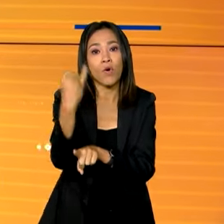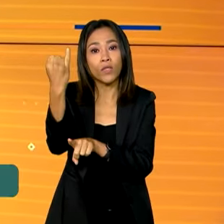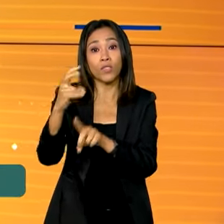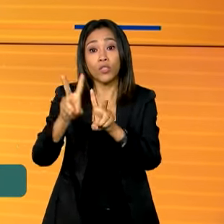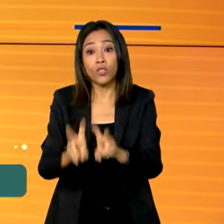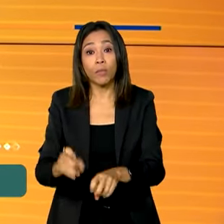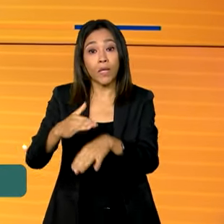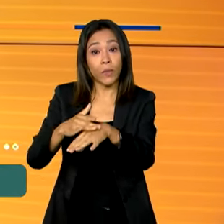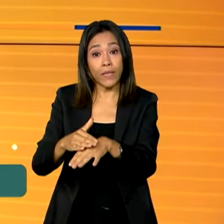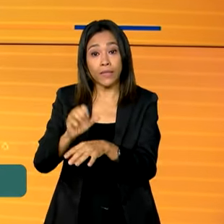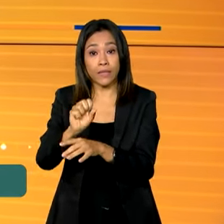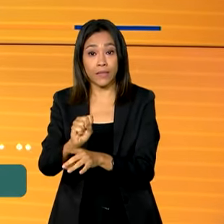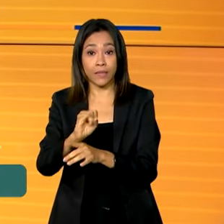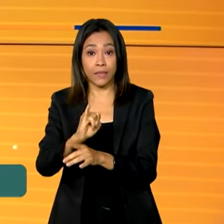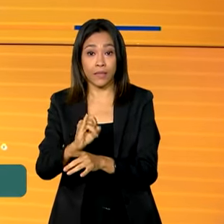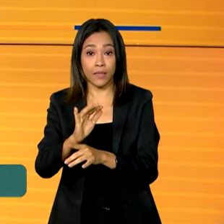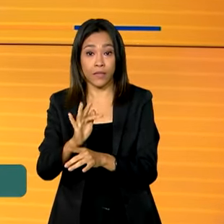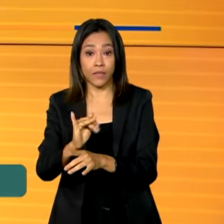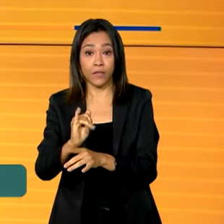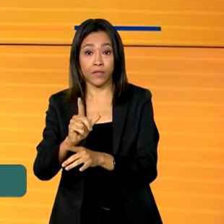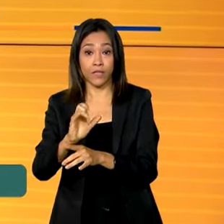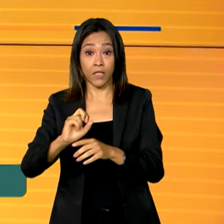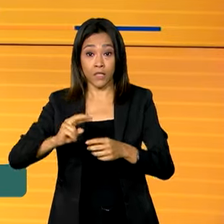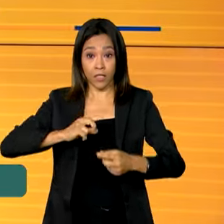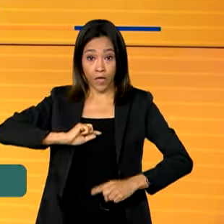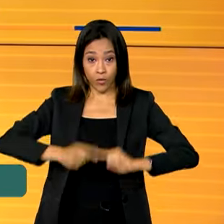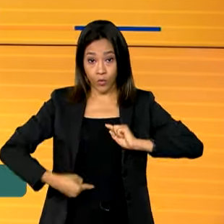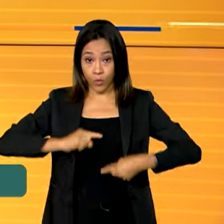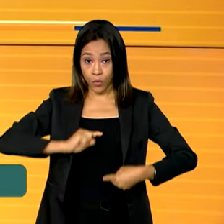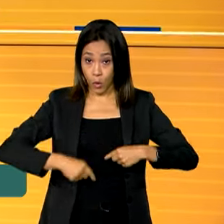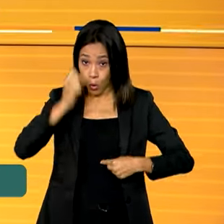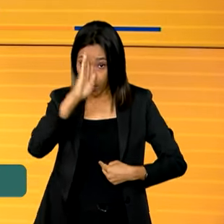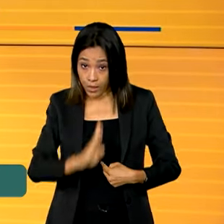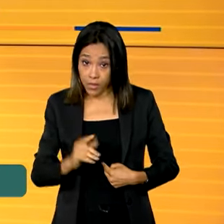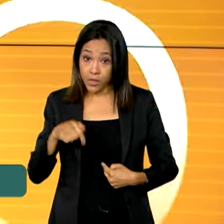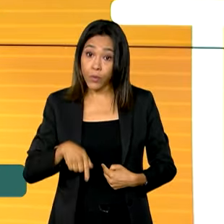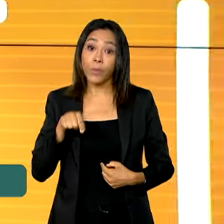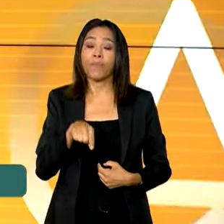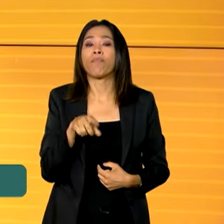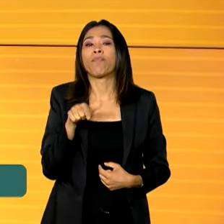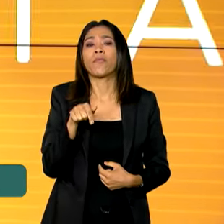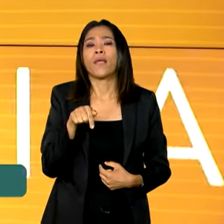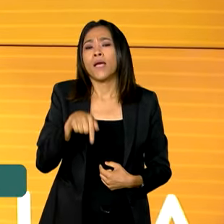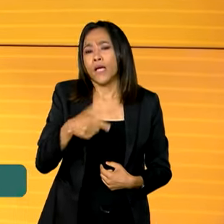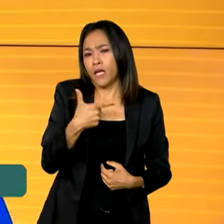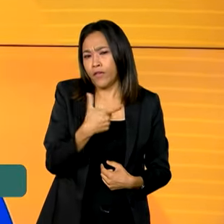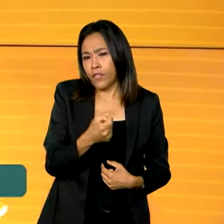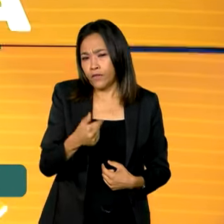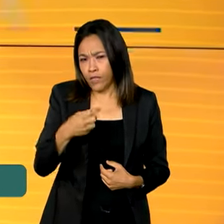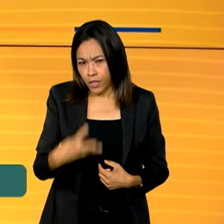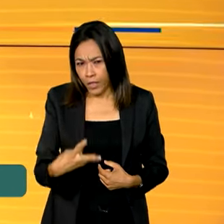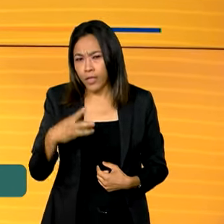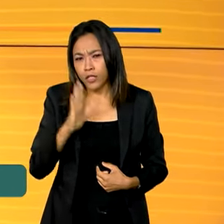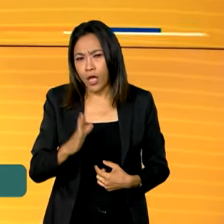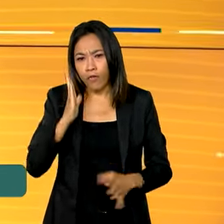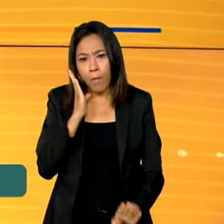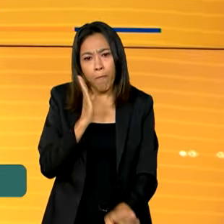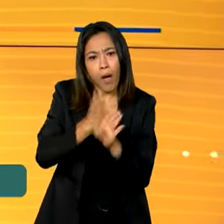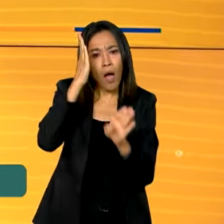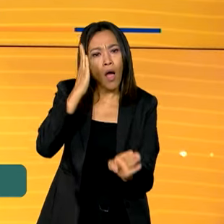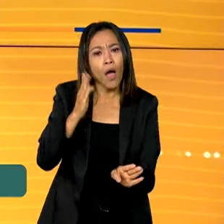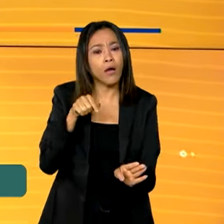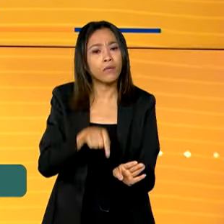sífilis congênita no Brasil. 71% dos casos potenciais da doença em 2023 foram diagnosticados